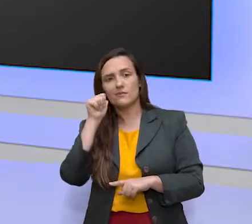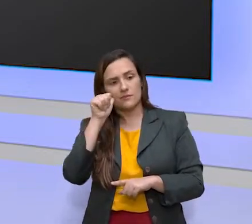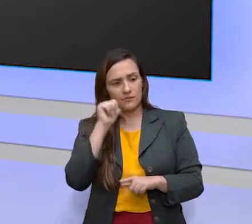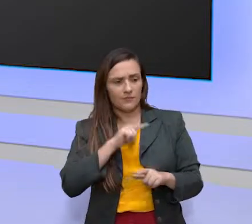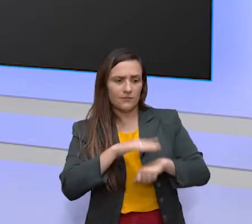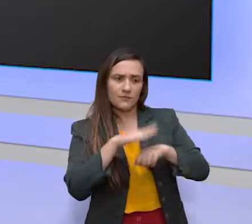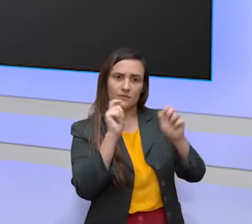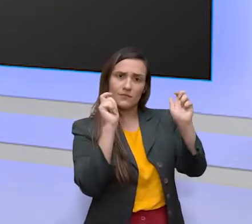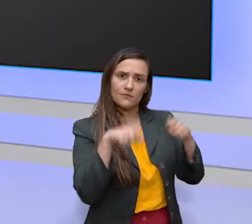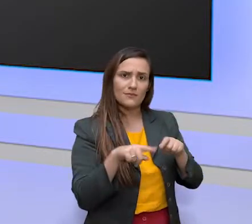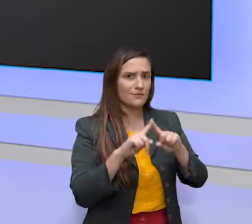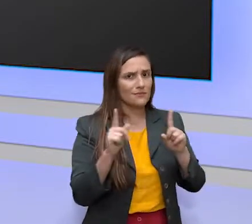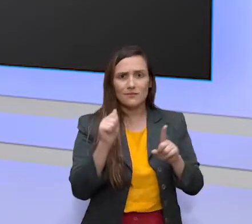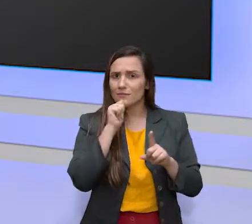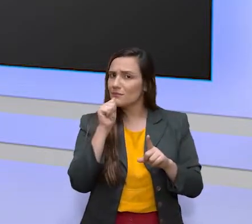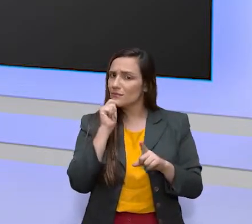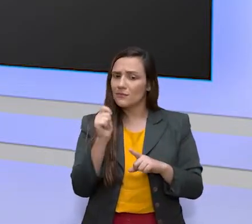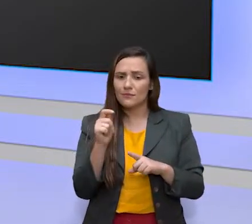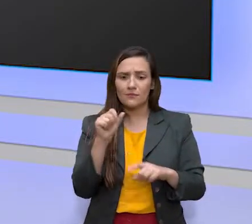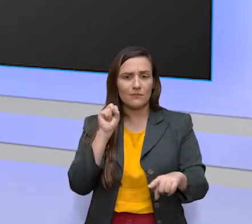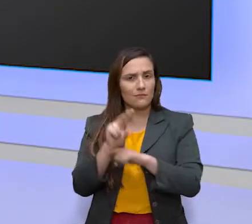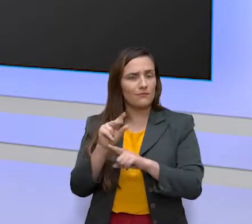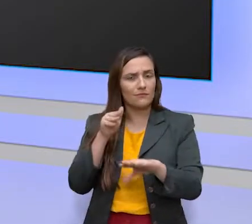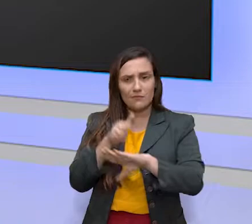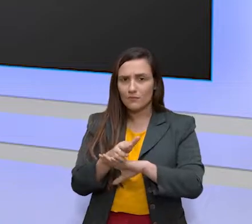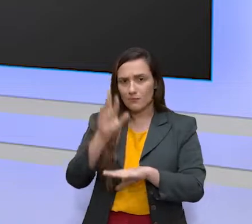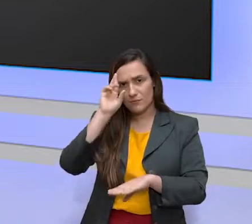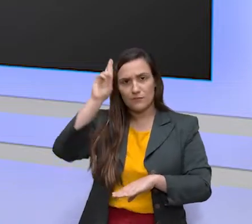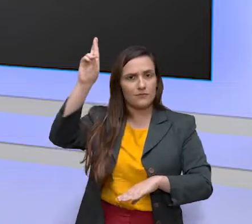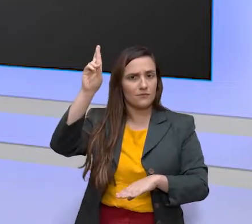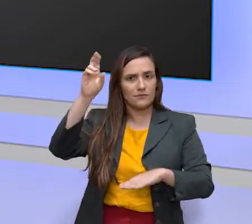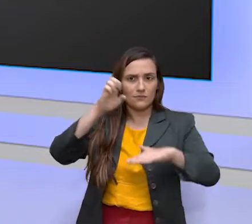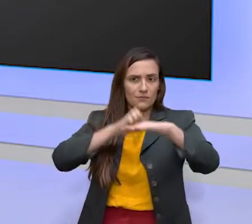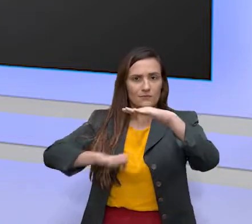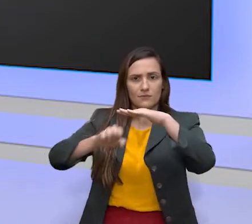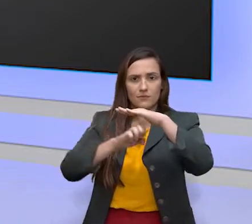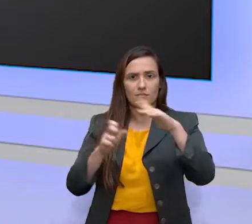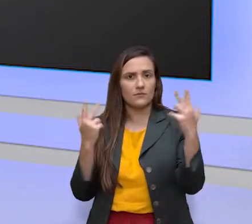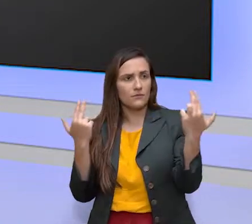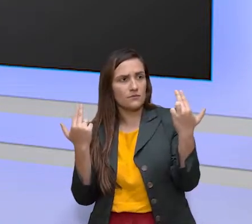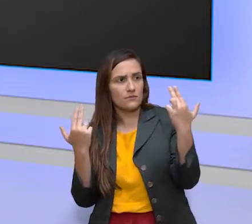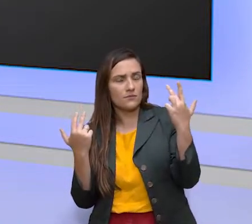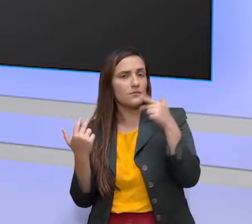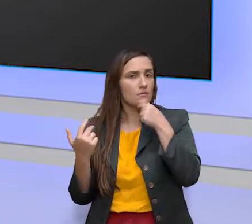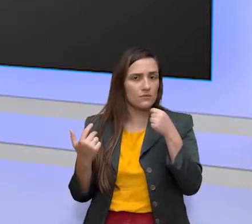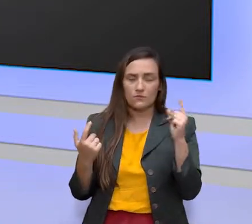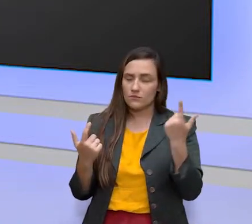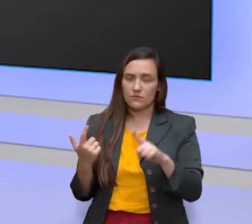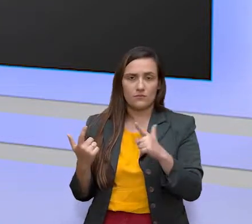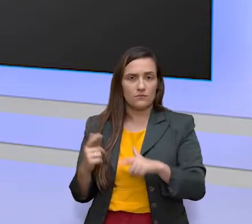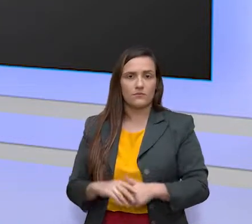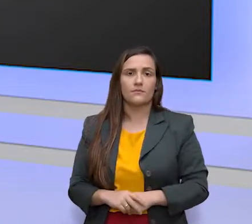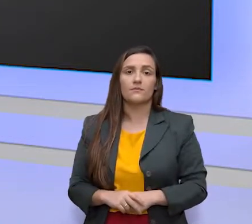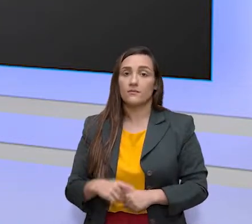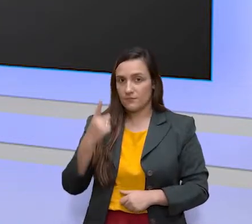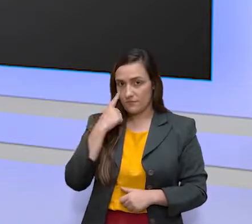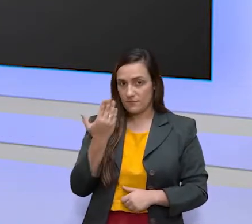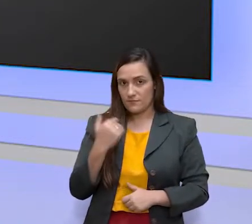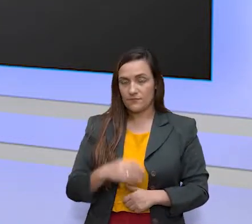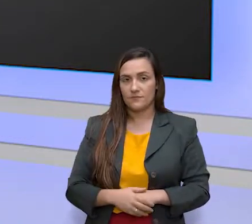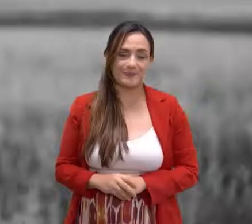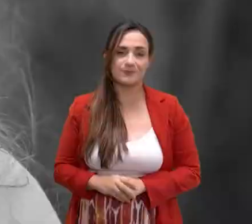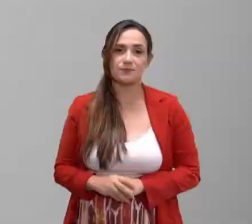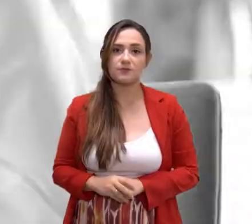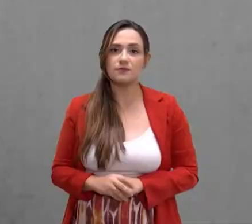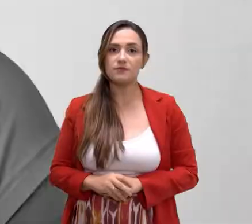as mulheres são mais capacitadas e, mesmo assim, ocupam menos cargos de liderança em relação aos homens. Vamos